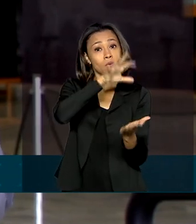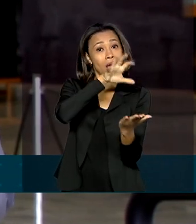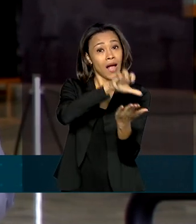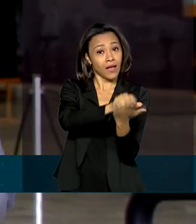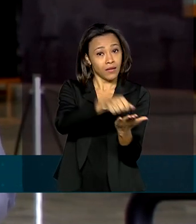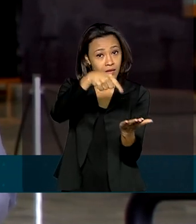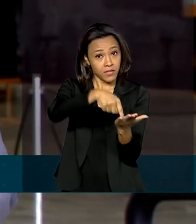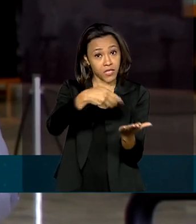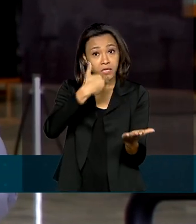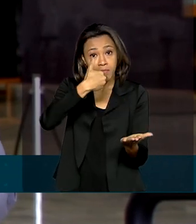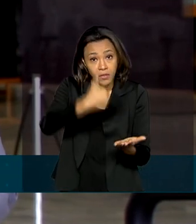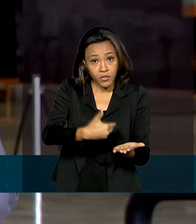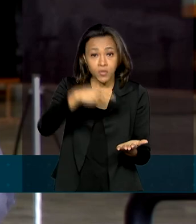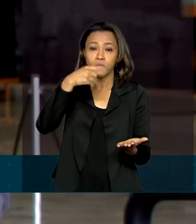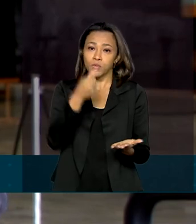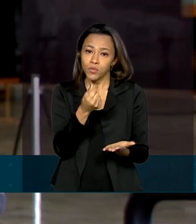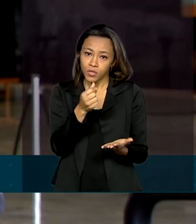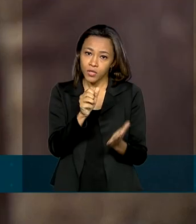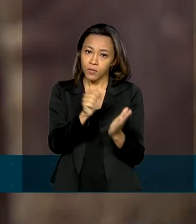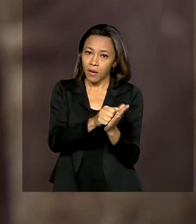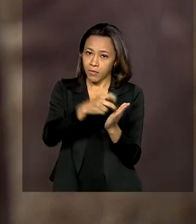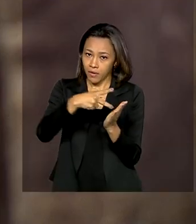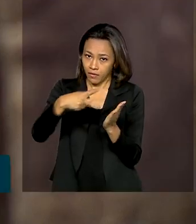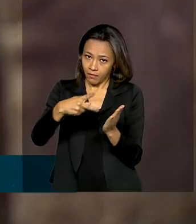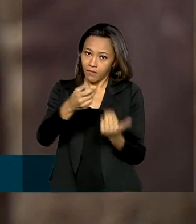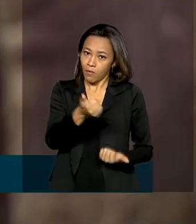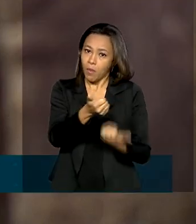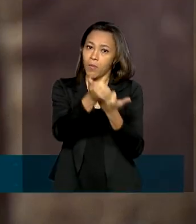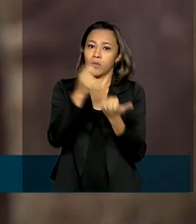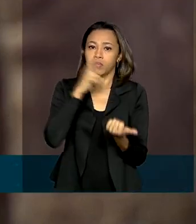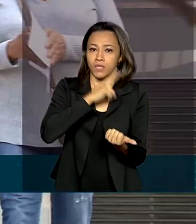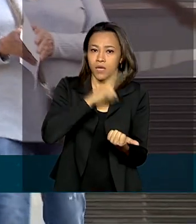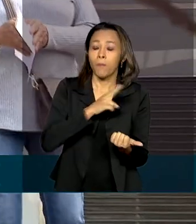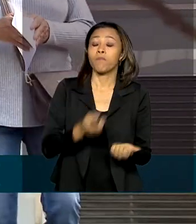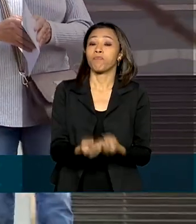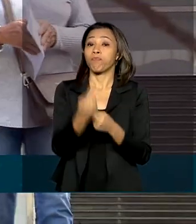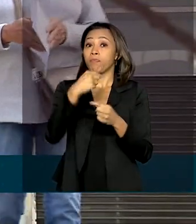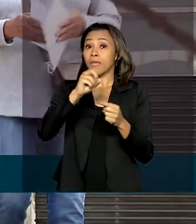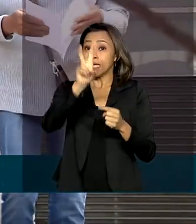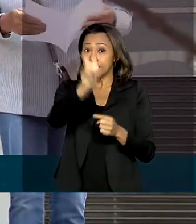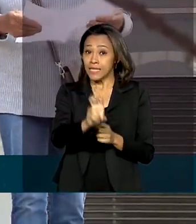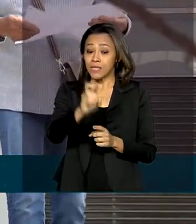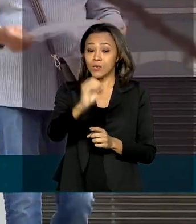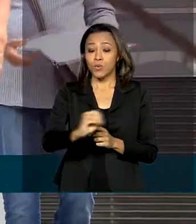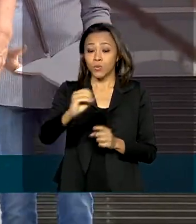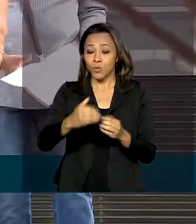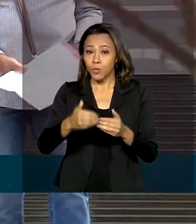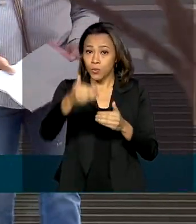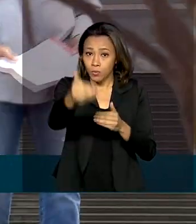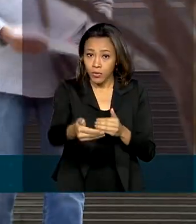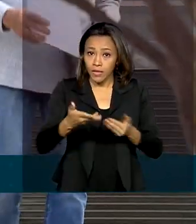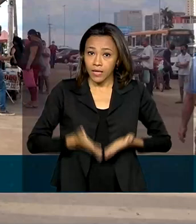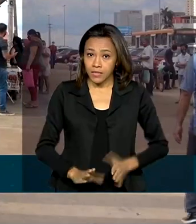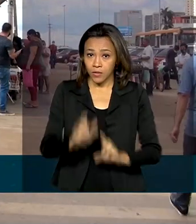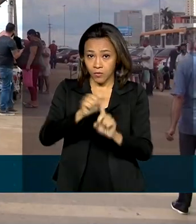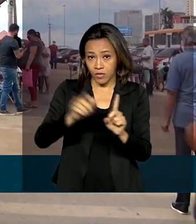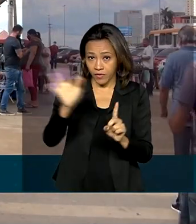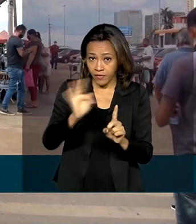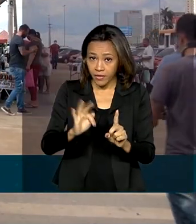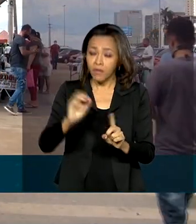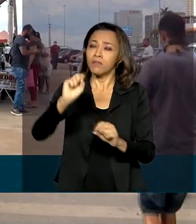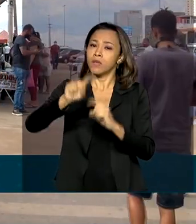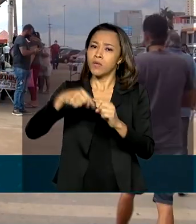solicitaram o benefício no aplicativo de celular. Na sequência, em 5 de outubro, recebem os nascidos em fevereiro e assim por diante